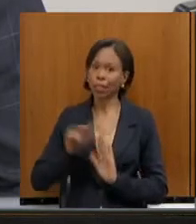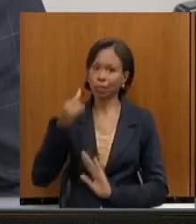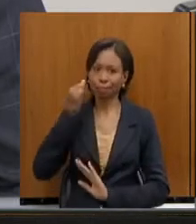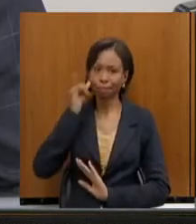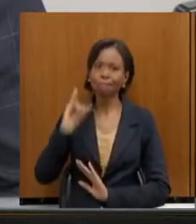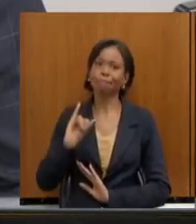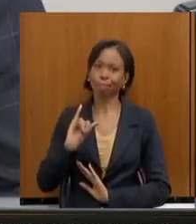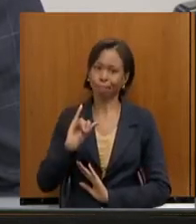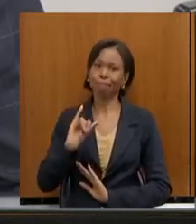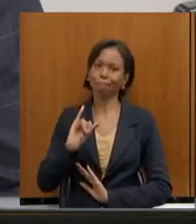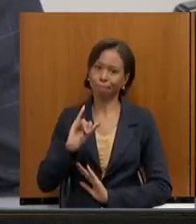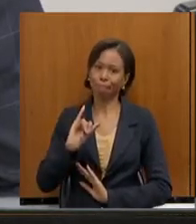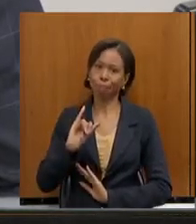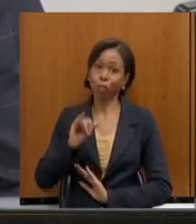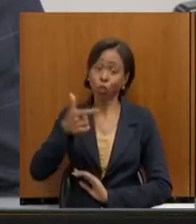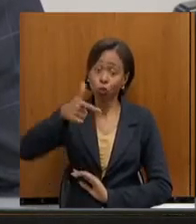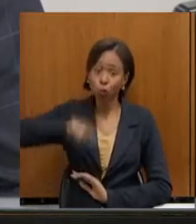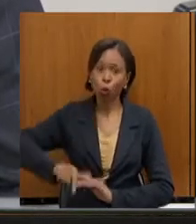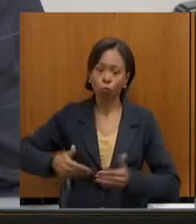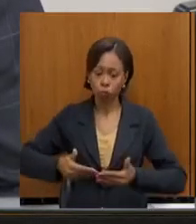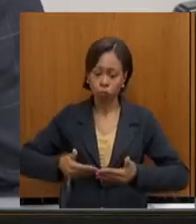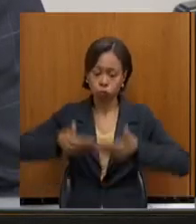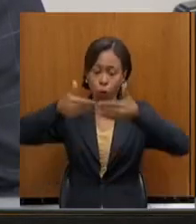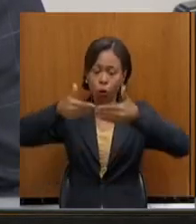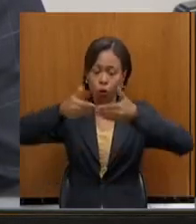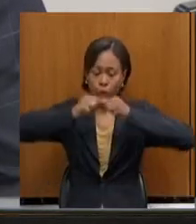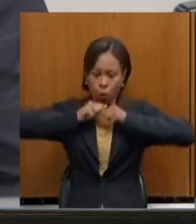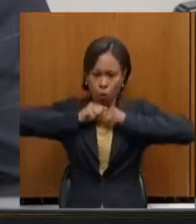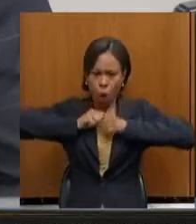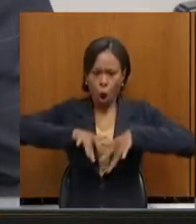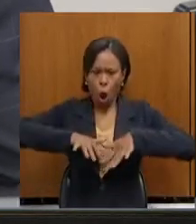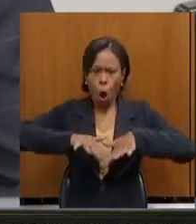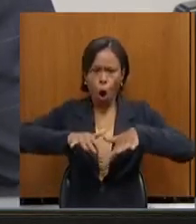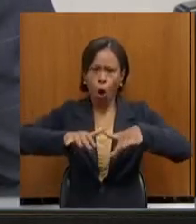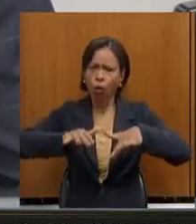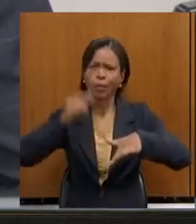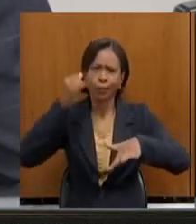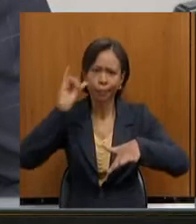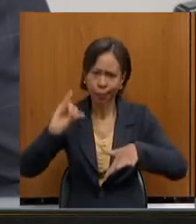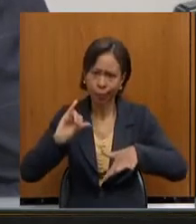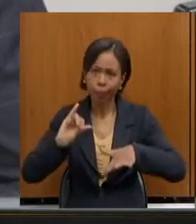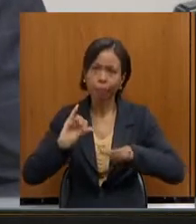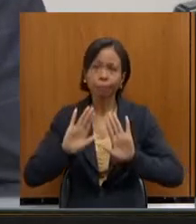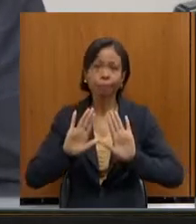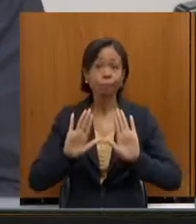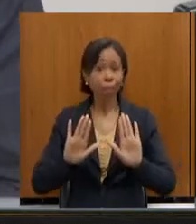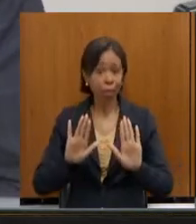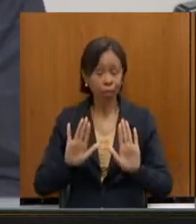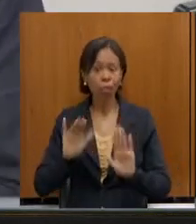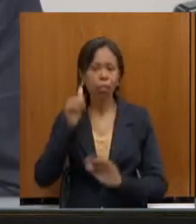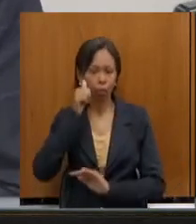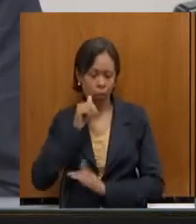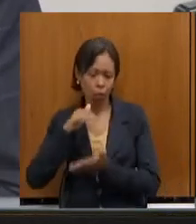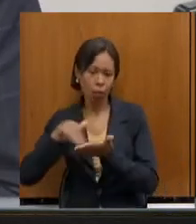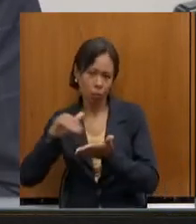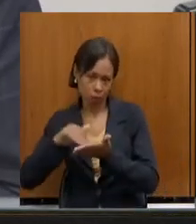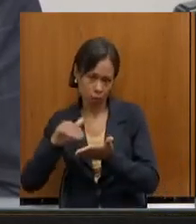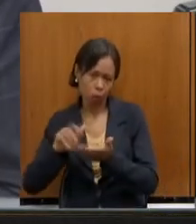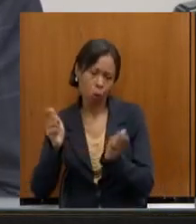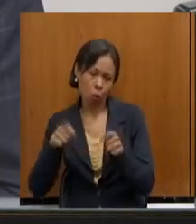possível novo rompimento é mas a secretária tá aqui vai poder fazer suas